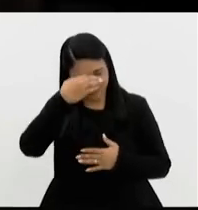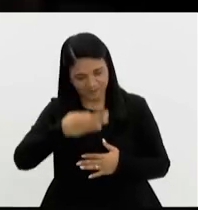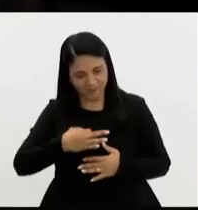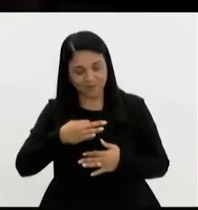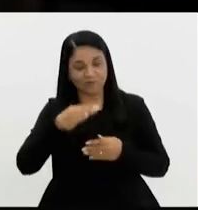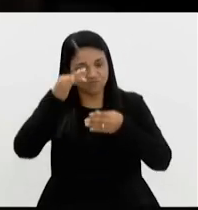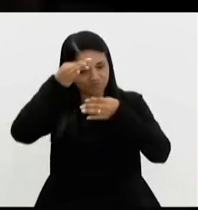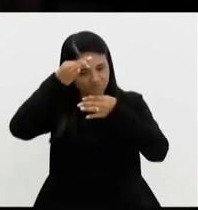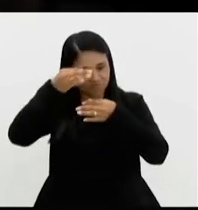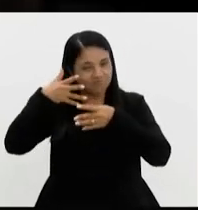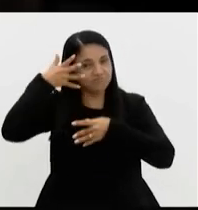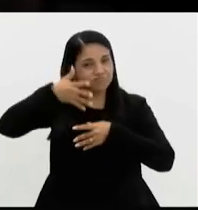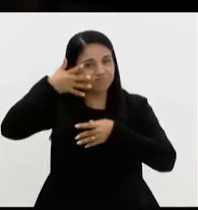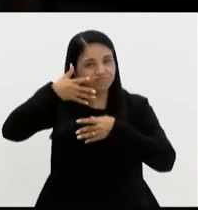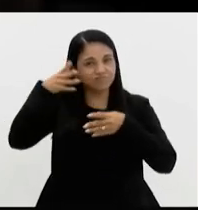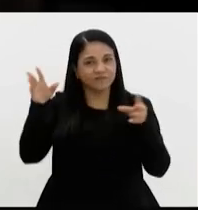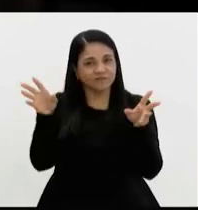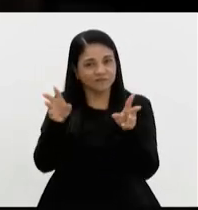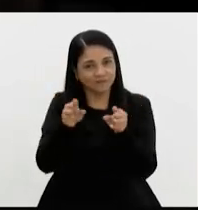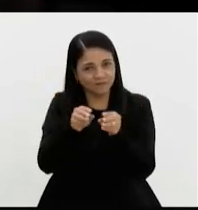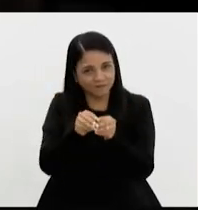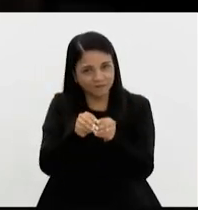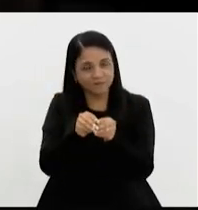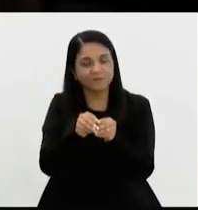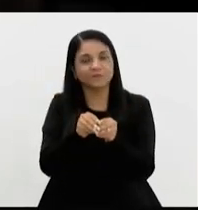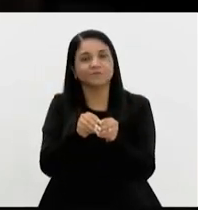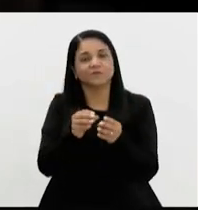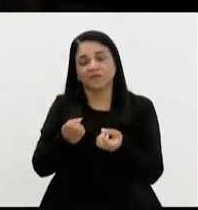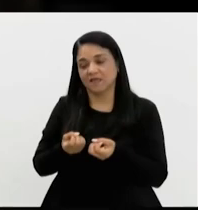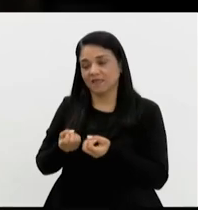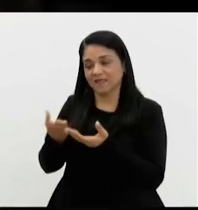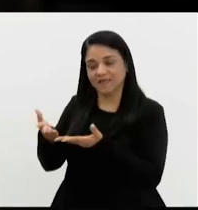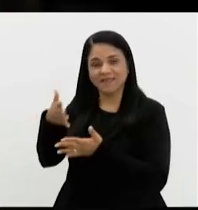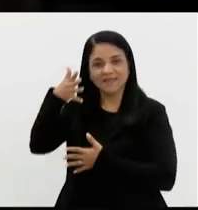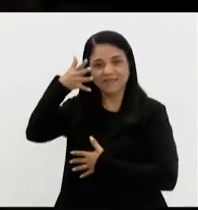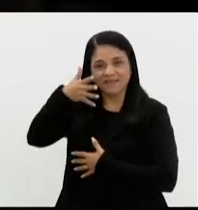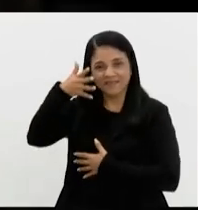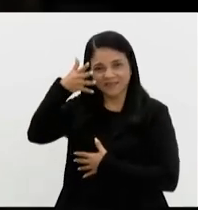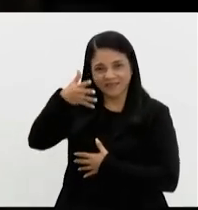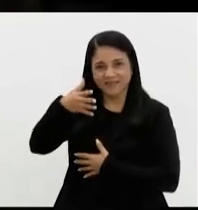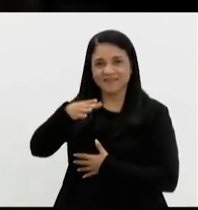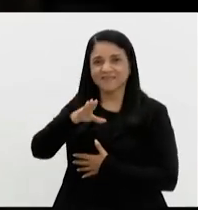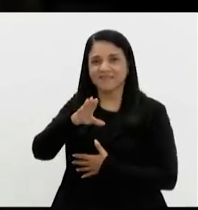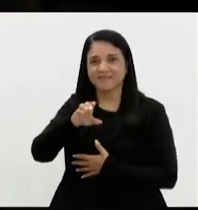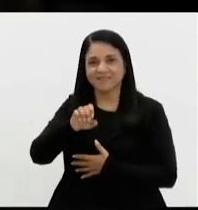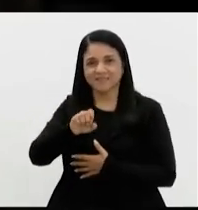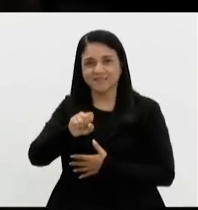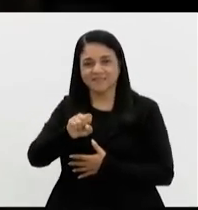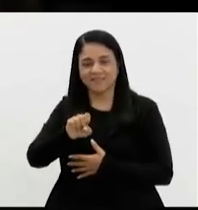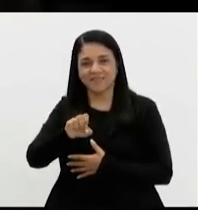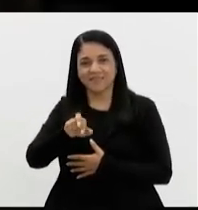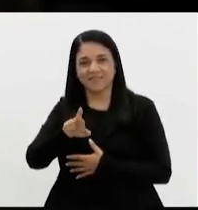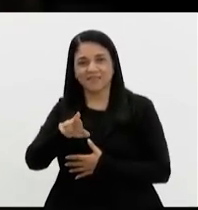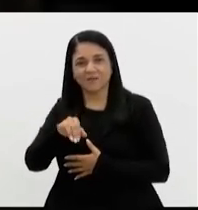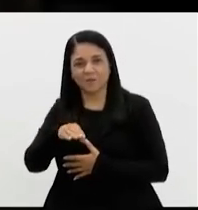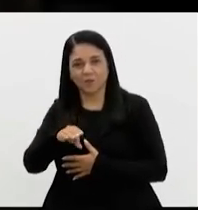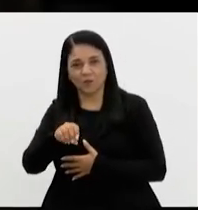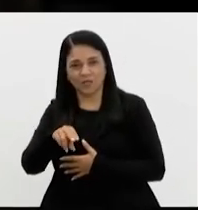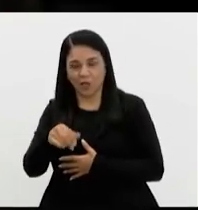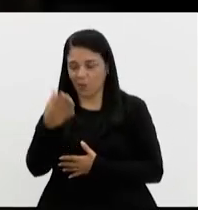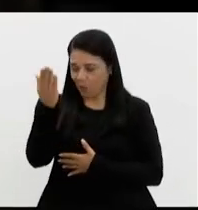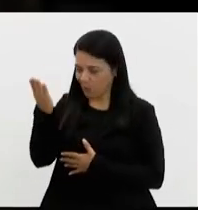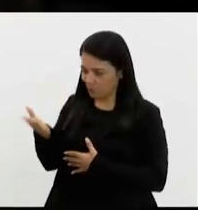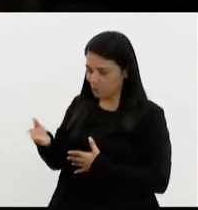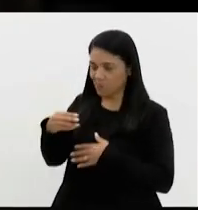que ele seja minimamente aceitável e entrego a palavra ao cerimonial para Agora sim o brilho da nossa